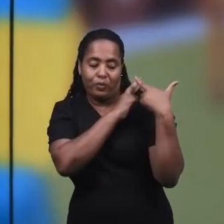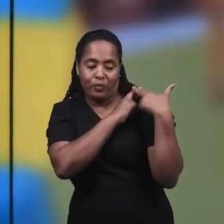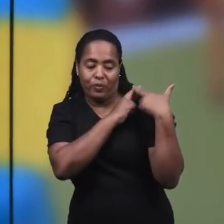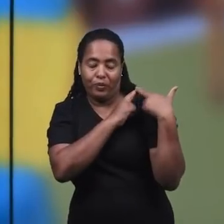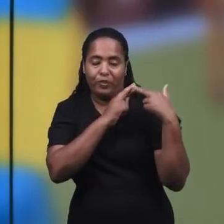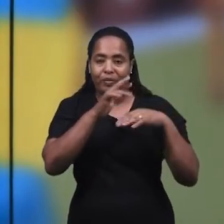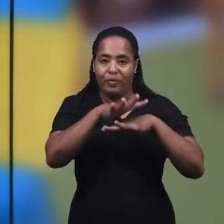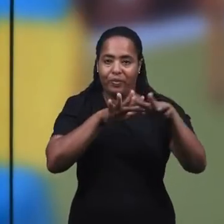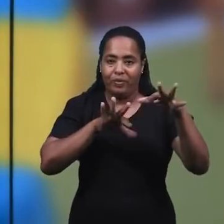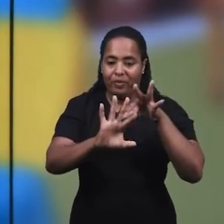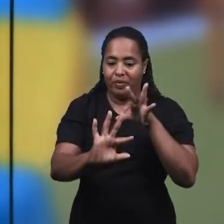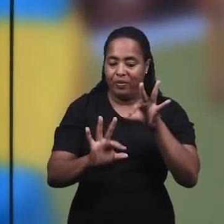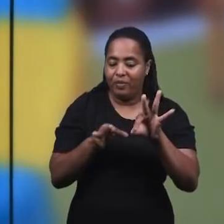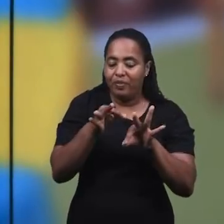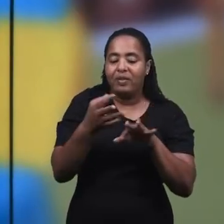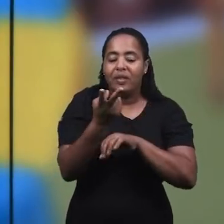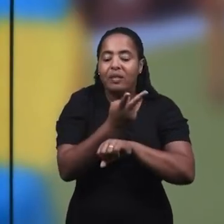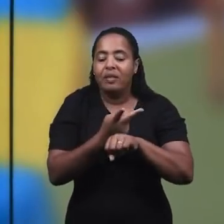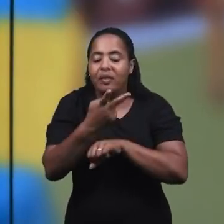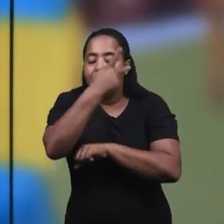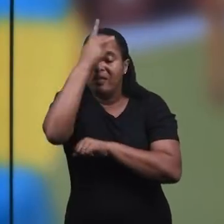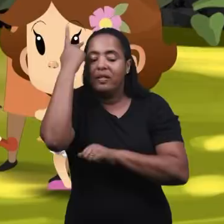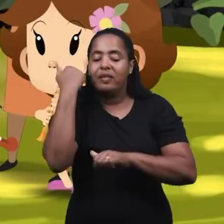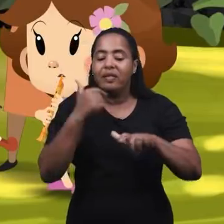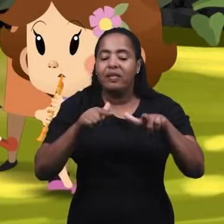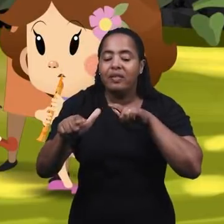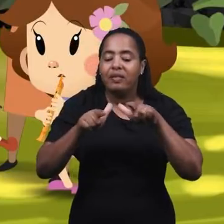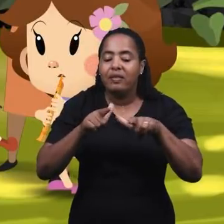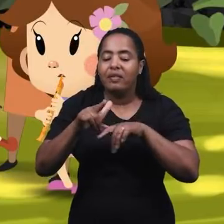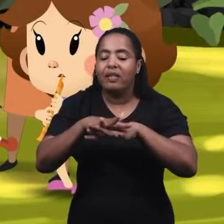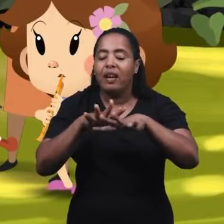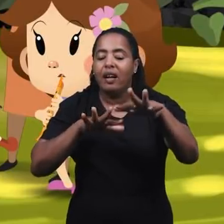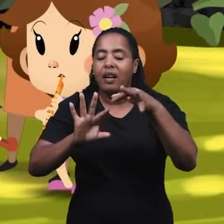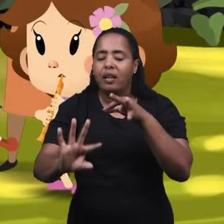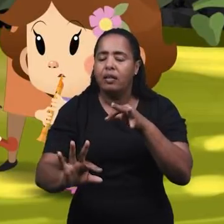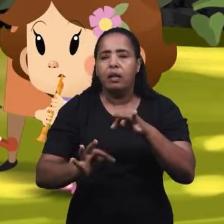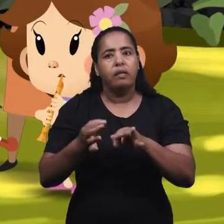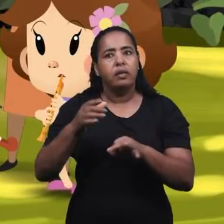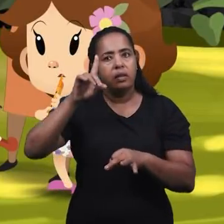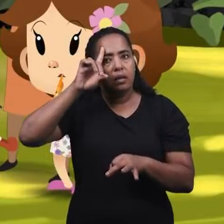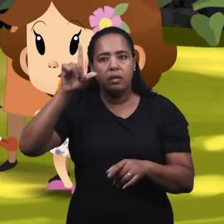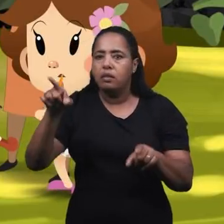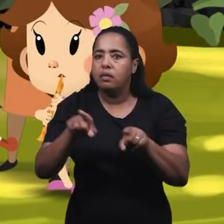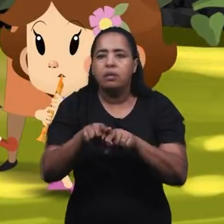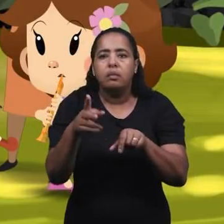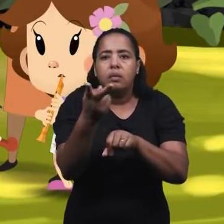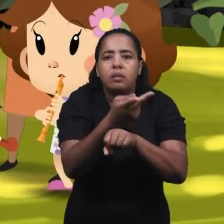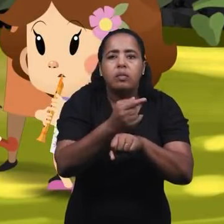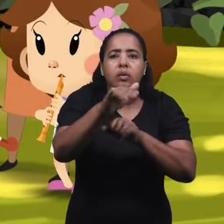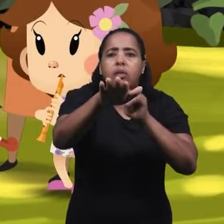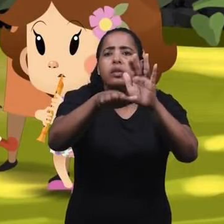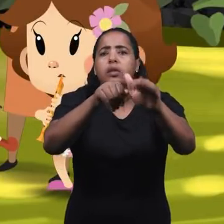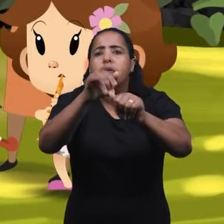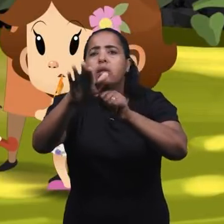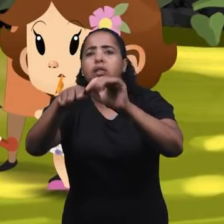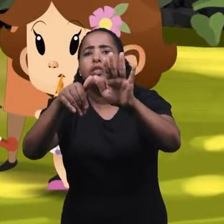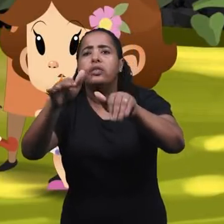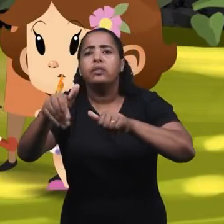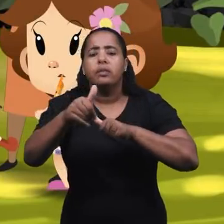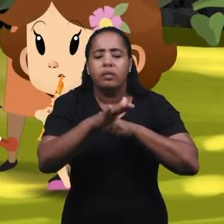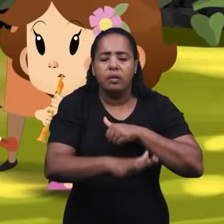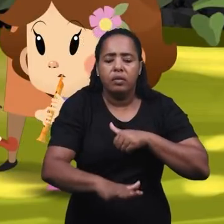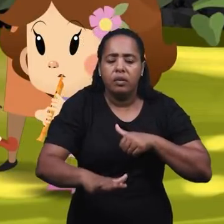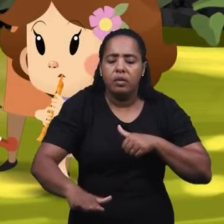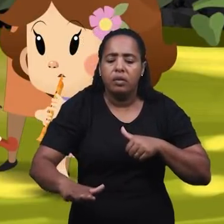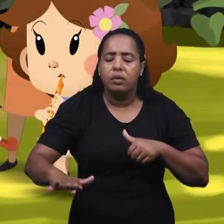procurou trabalhadores para trabalhar na sua vinha, Deus está procurando, Deus está chamando